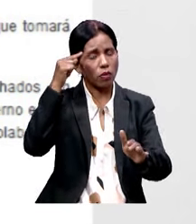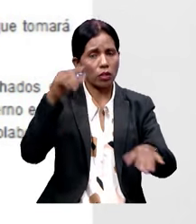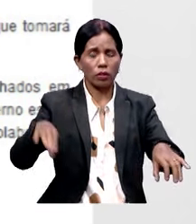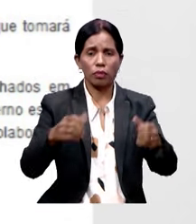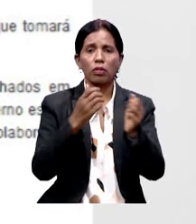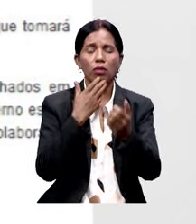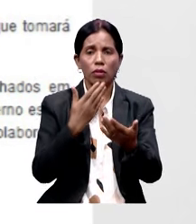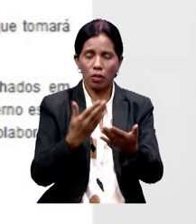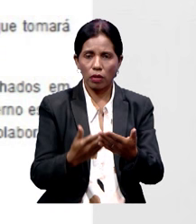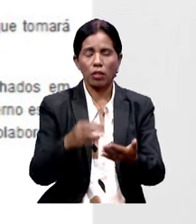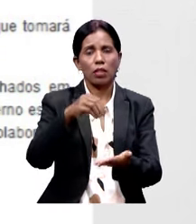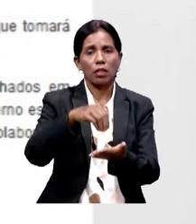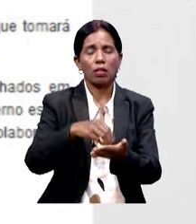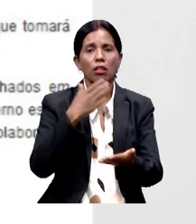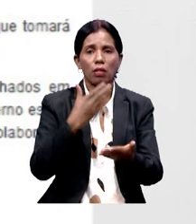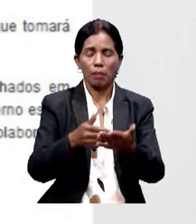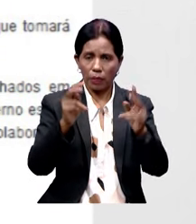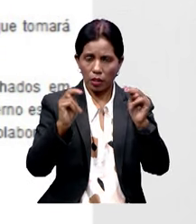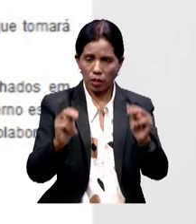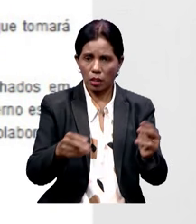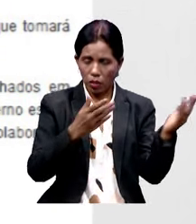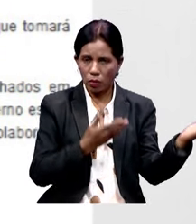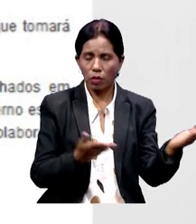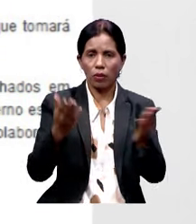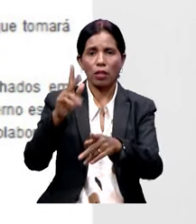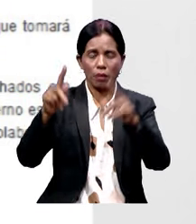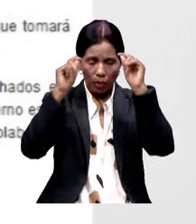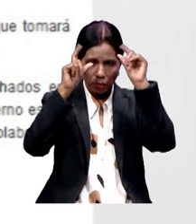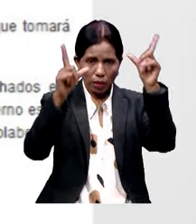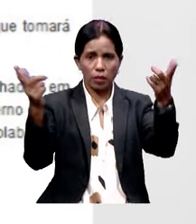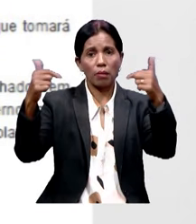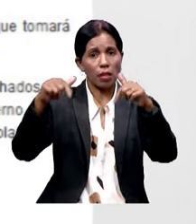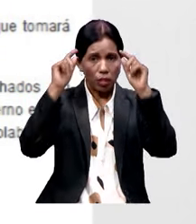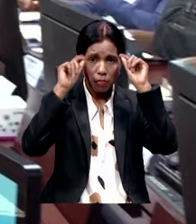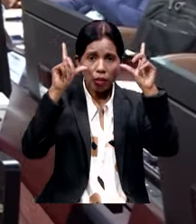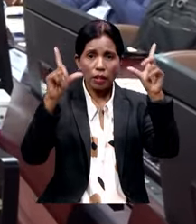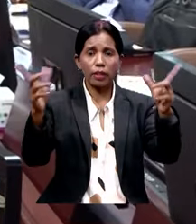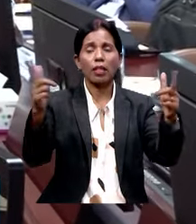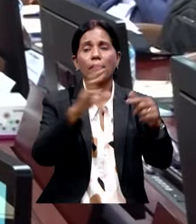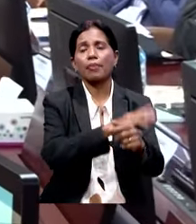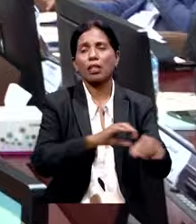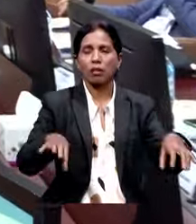onde cria condição Sira nebe precisa tal haruka Sira cidadão Timor-Leste, Sira e Timor-Leste, lhe russe